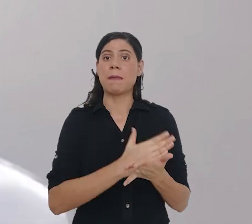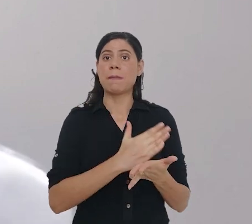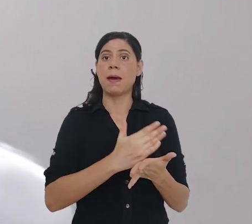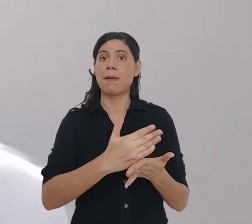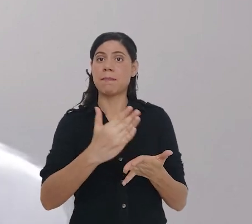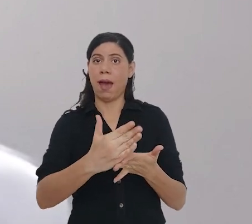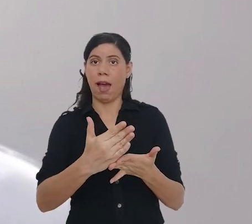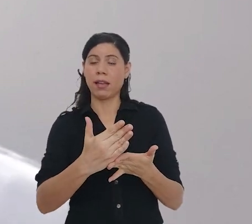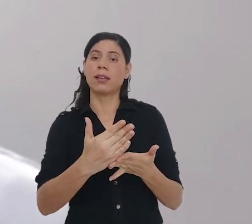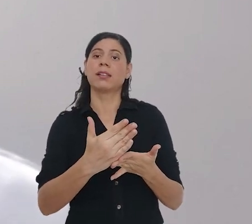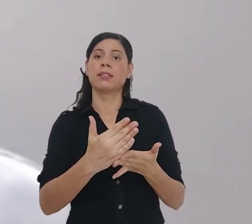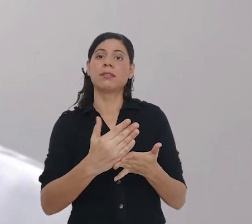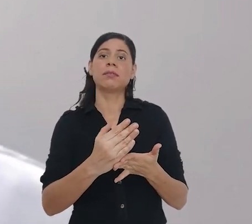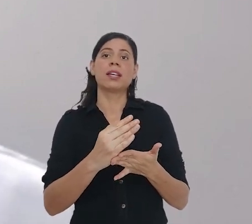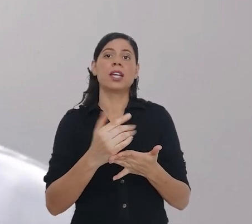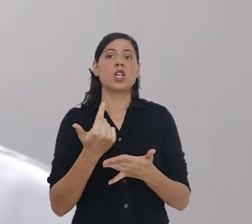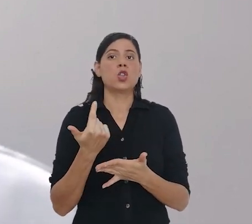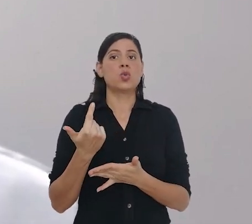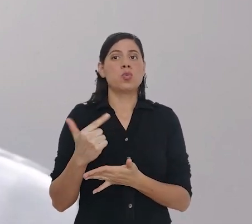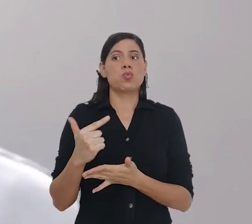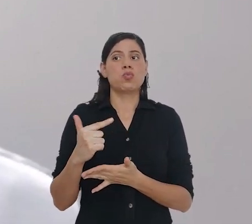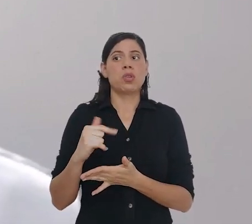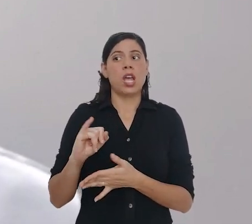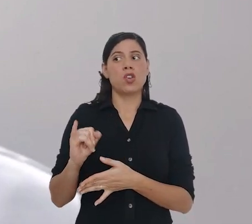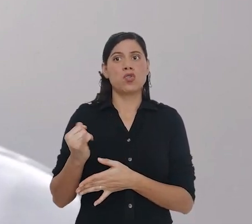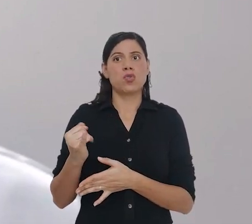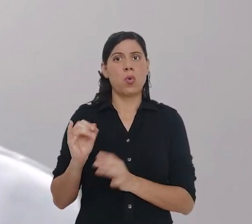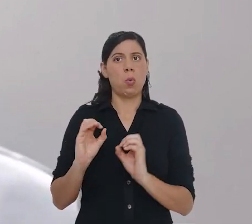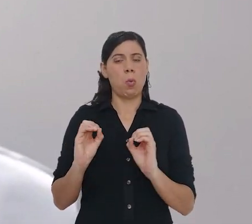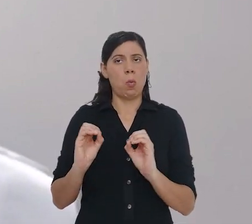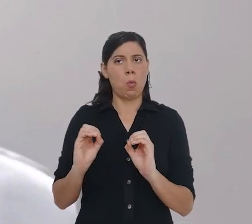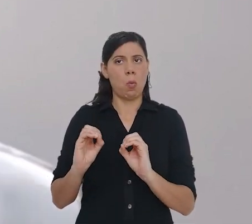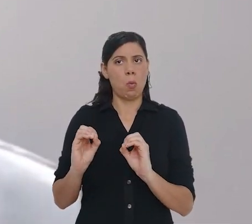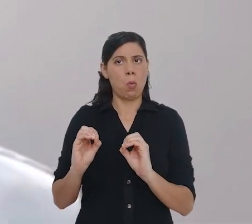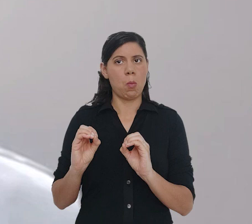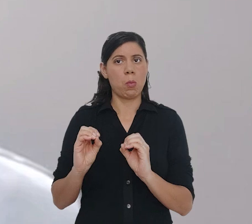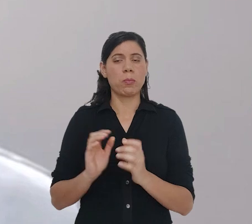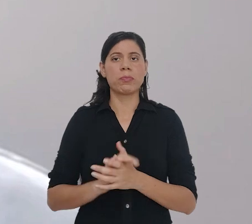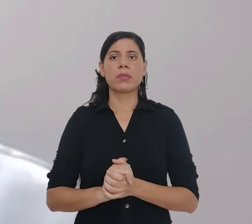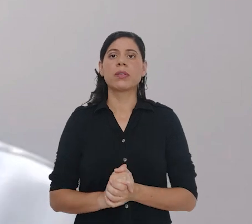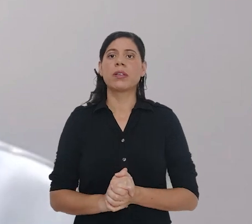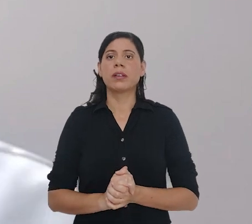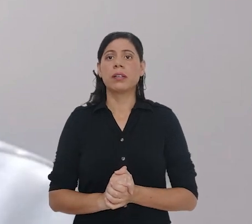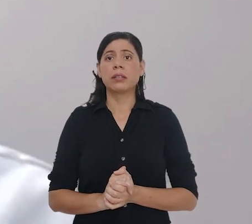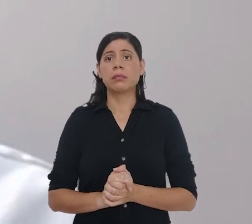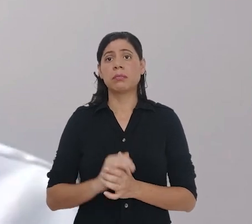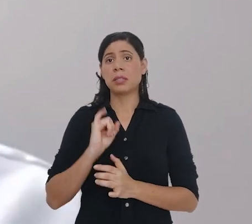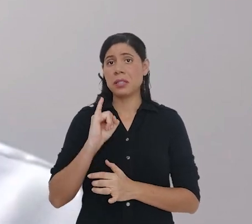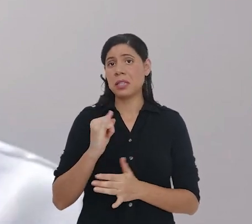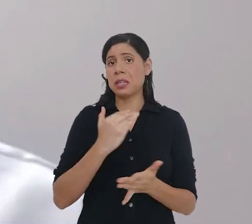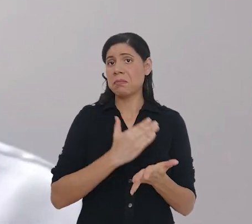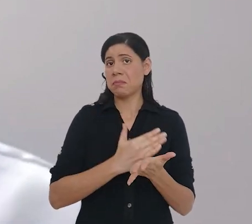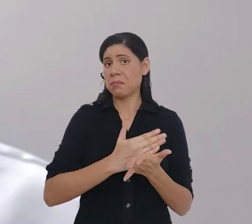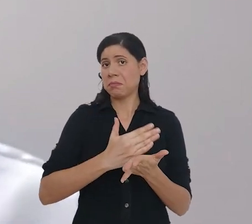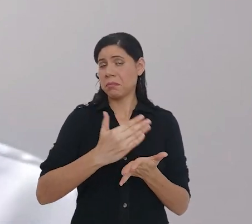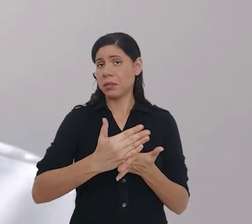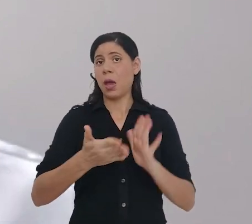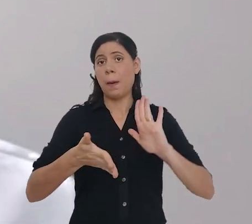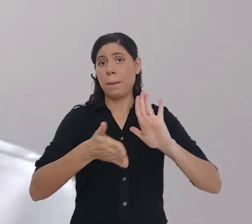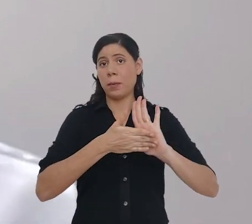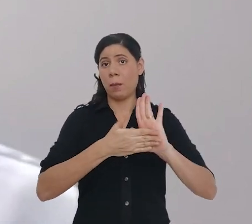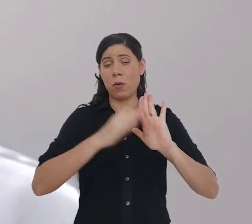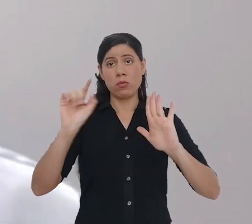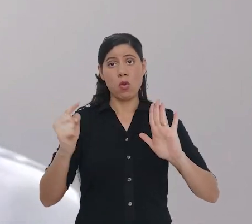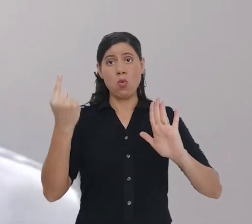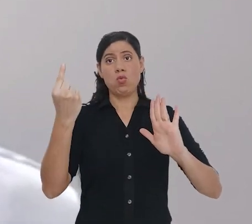parcelamento e você não vai colocar uma correção monetária para as parcelas vincendas, se a sua proposta